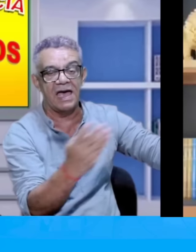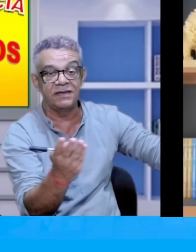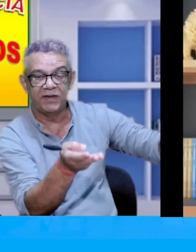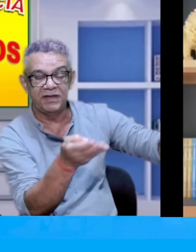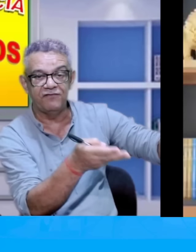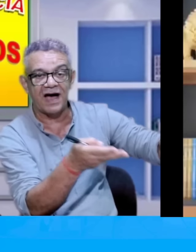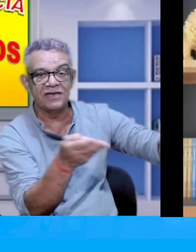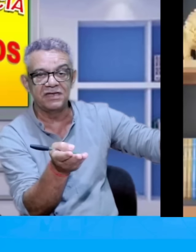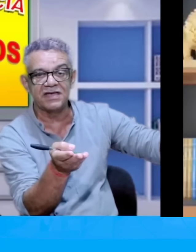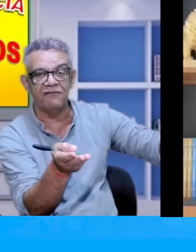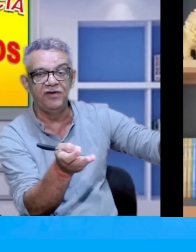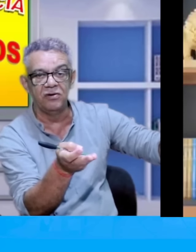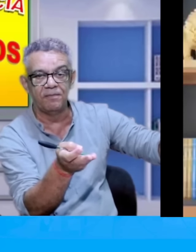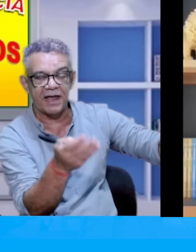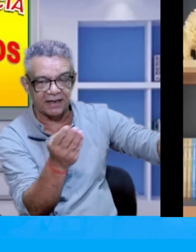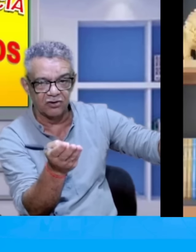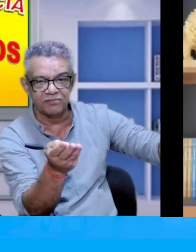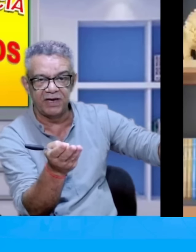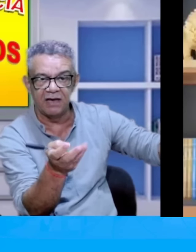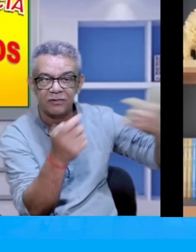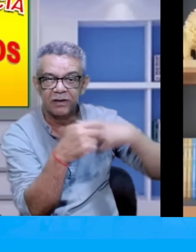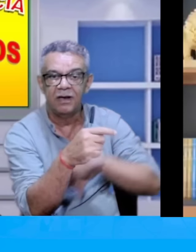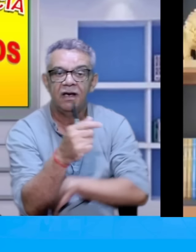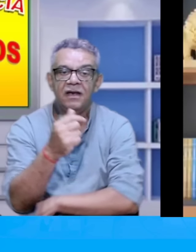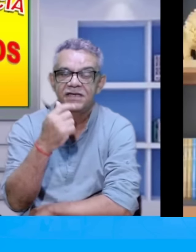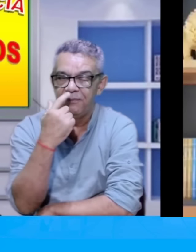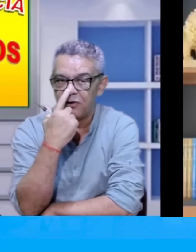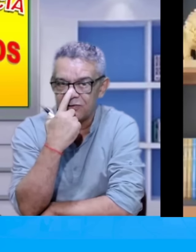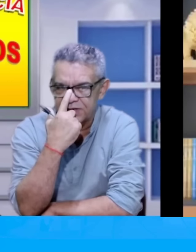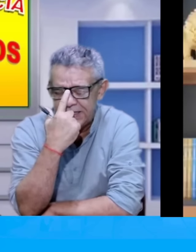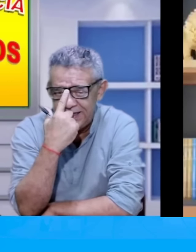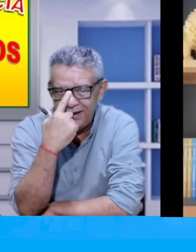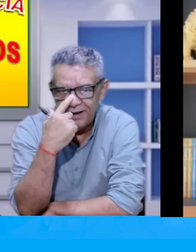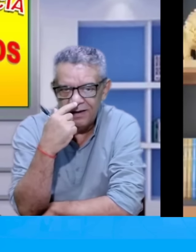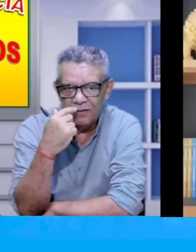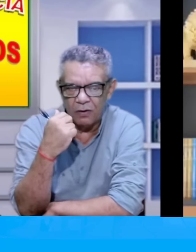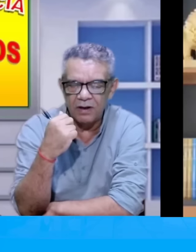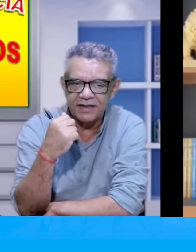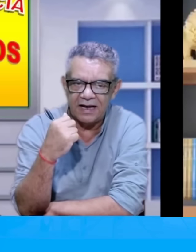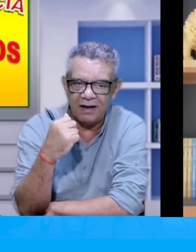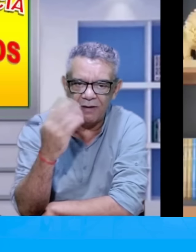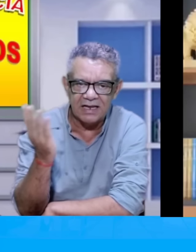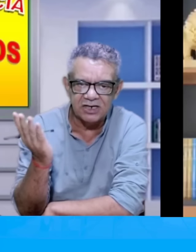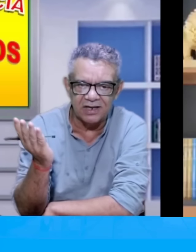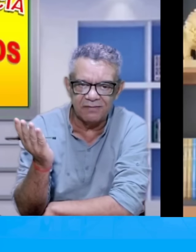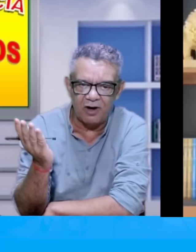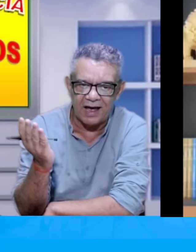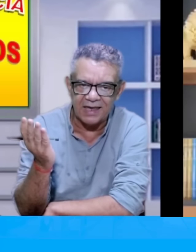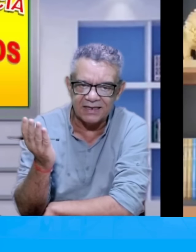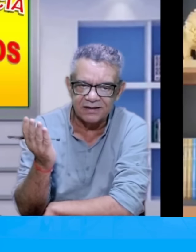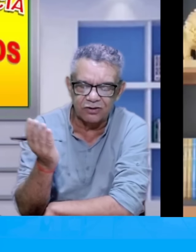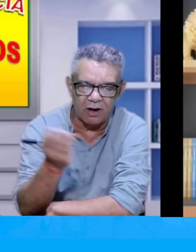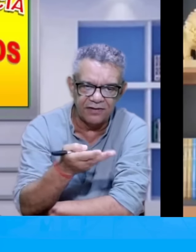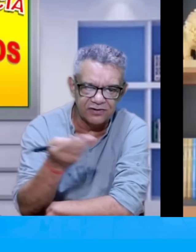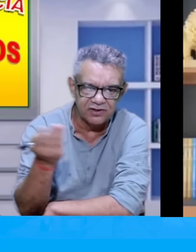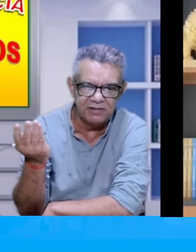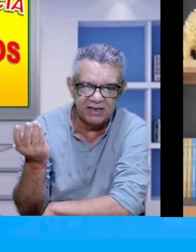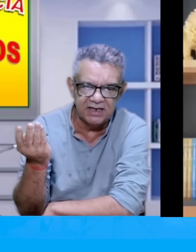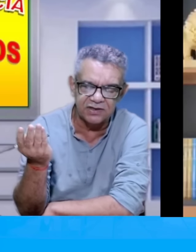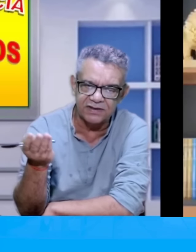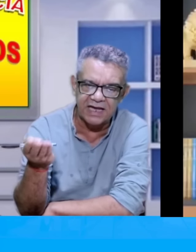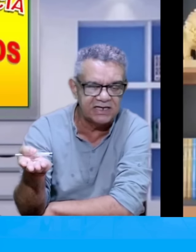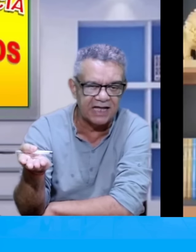de Moraes e faz o desafio para que os mesmos se pronunciem contra o Alexandre de Moraes. Todos